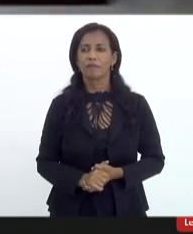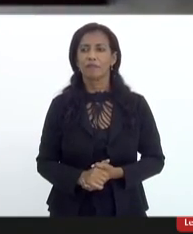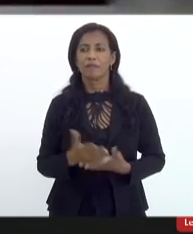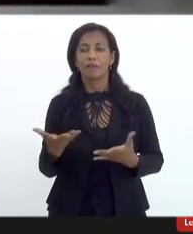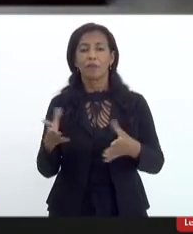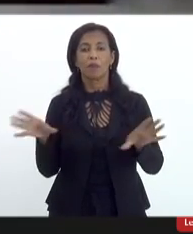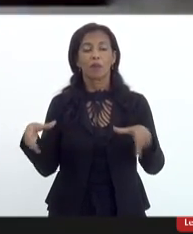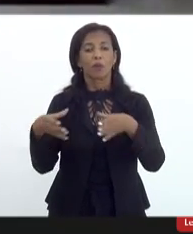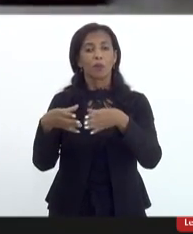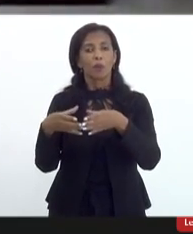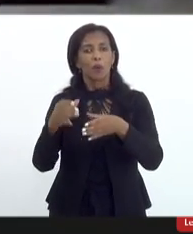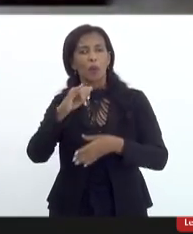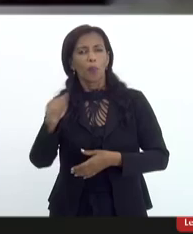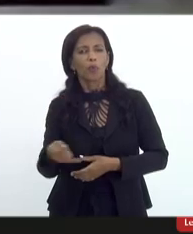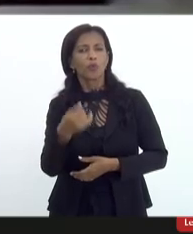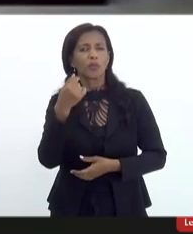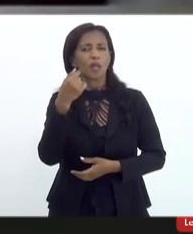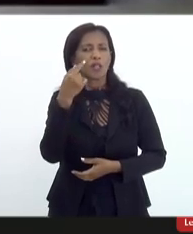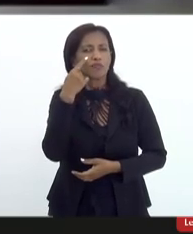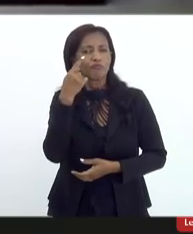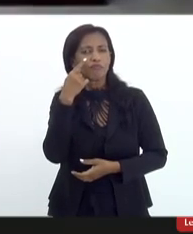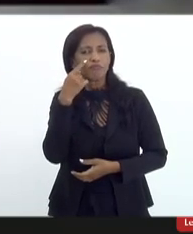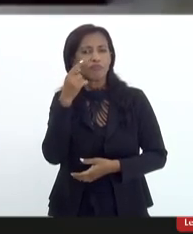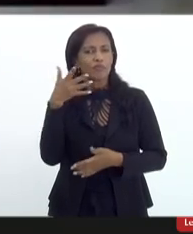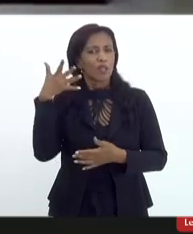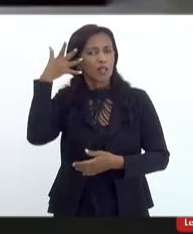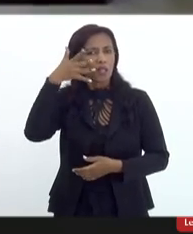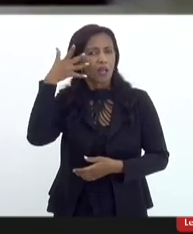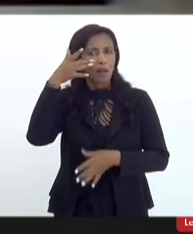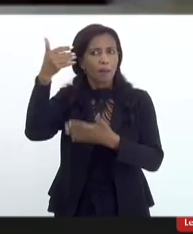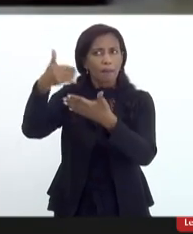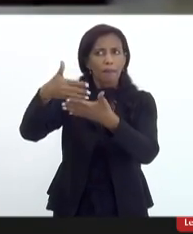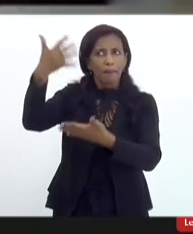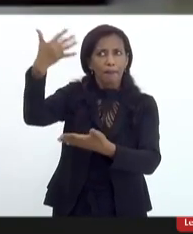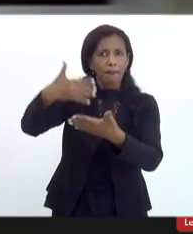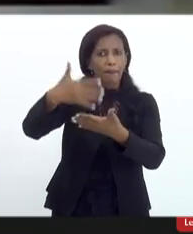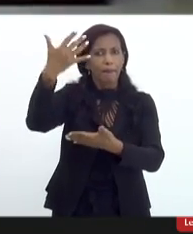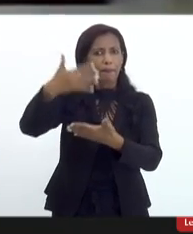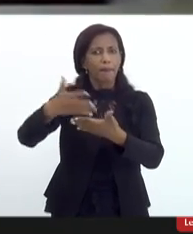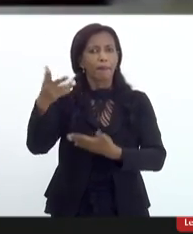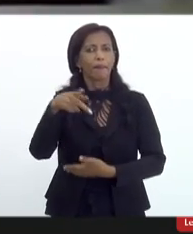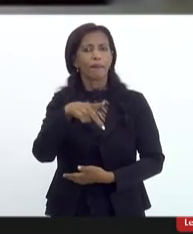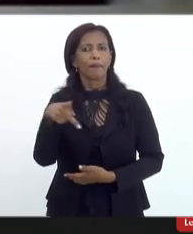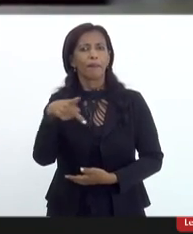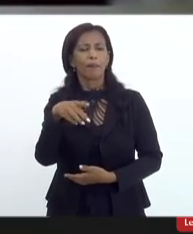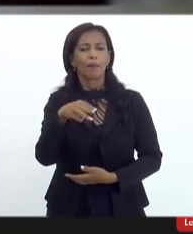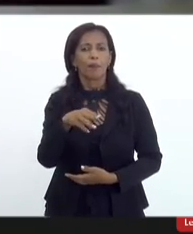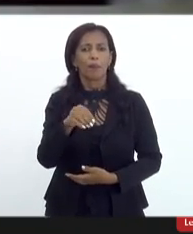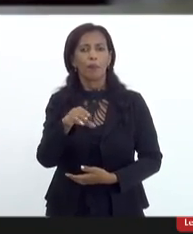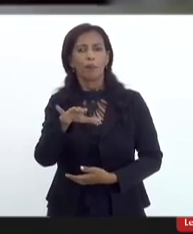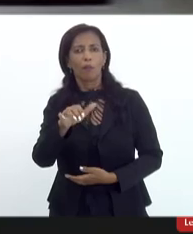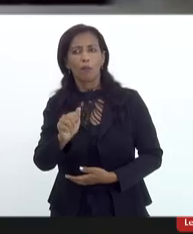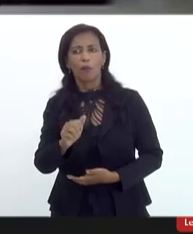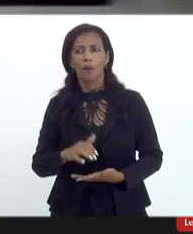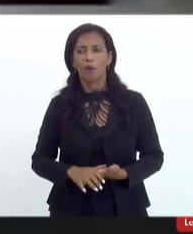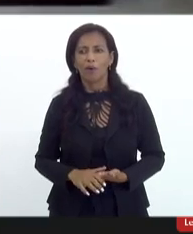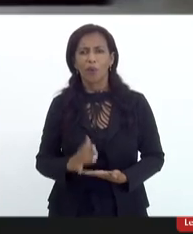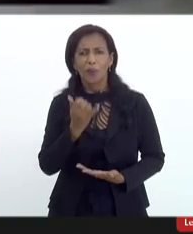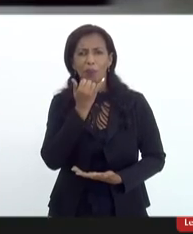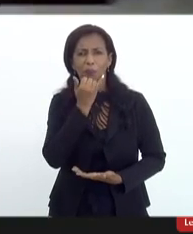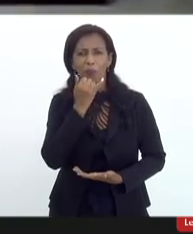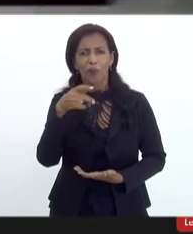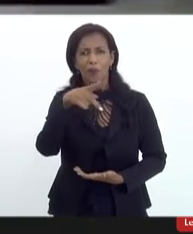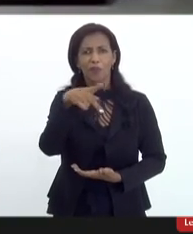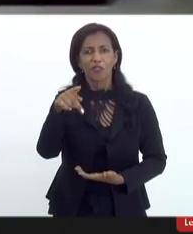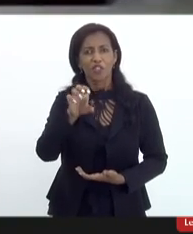oportunidade de ouvir as apresentações da querida professora Mônica, perdão,